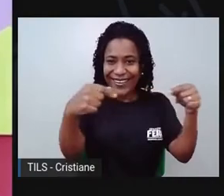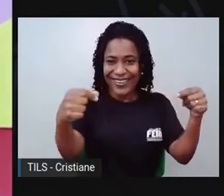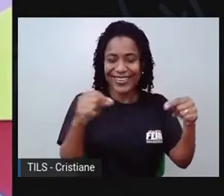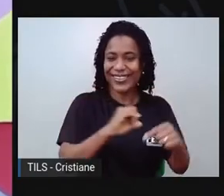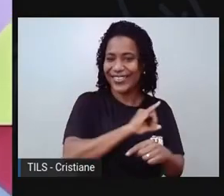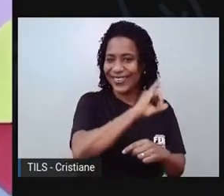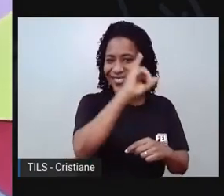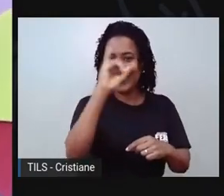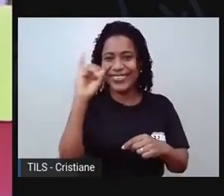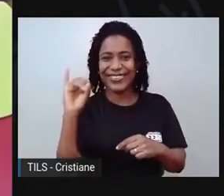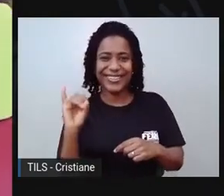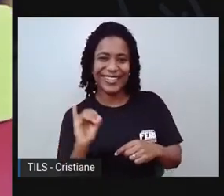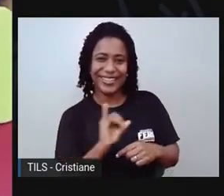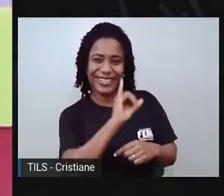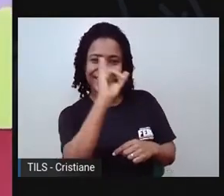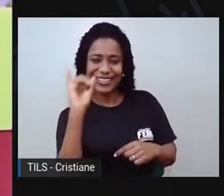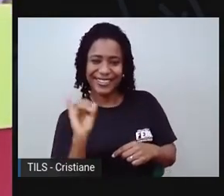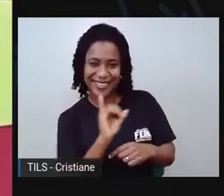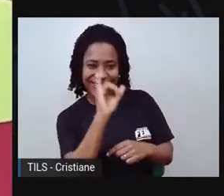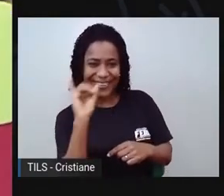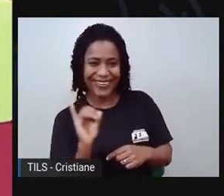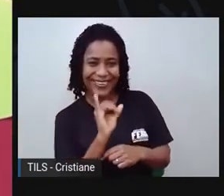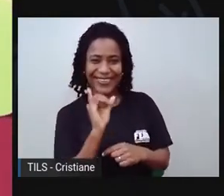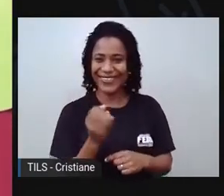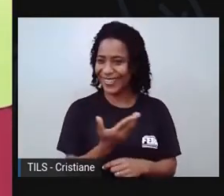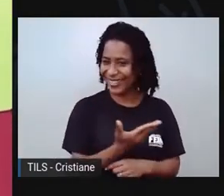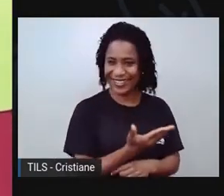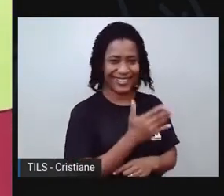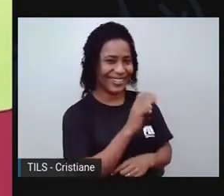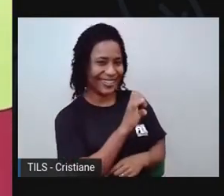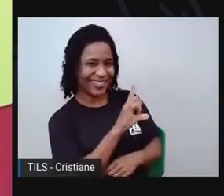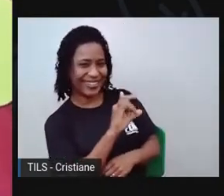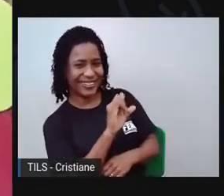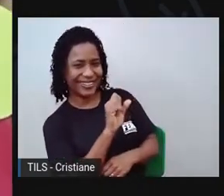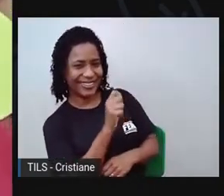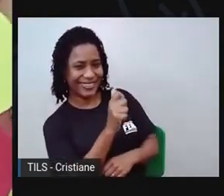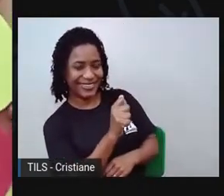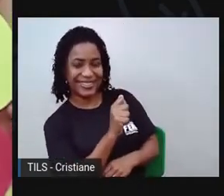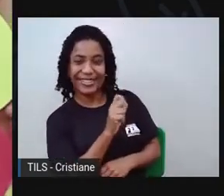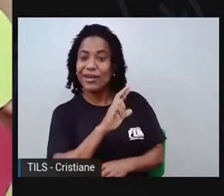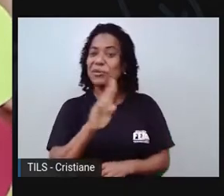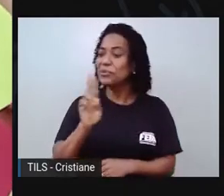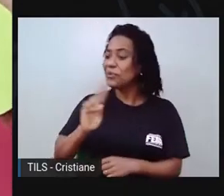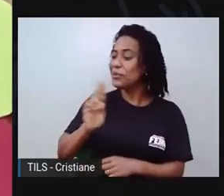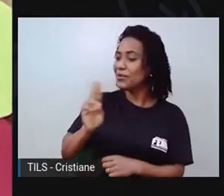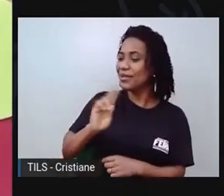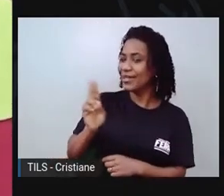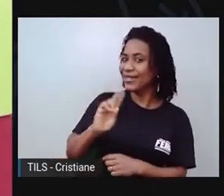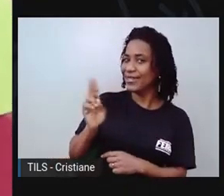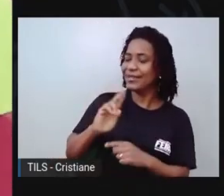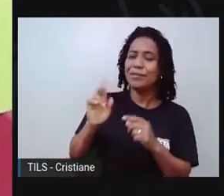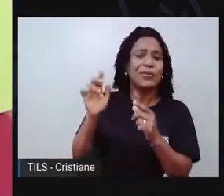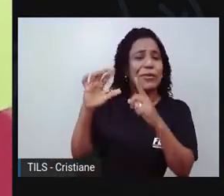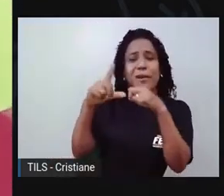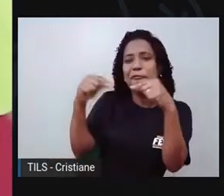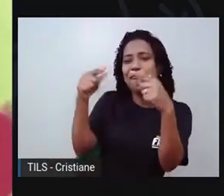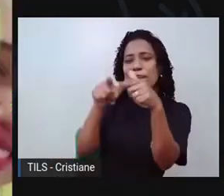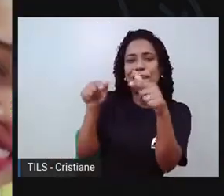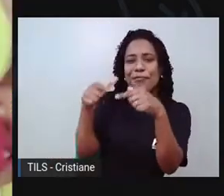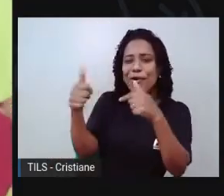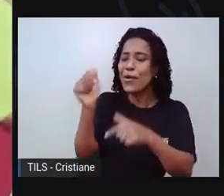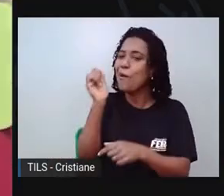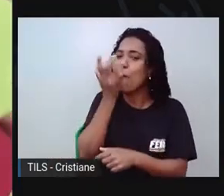pessoal! Que legal! Oi, Beleza! Oi! Como é o seu nome? Florzinha Colorida! Oi,